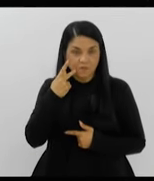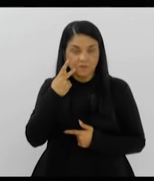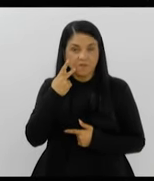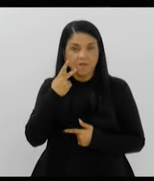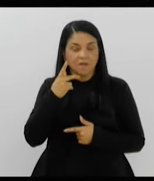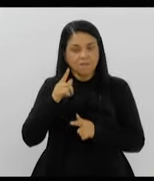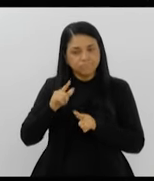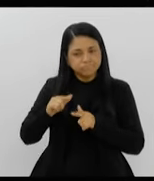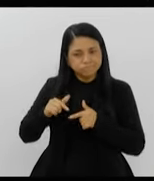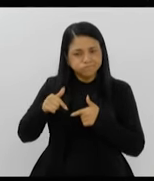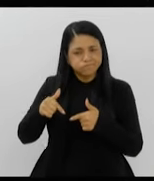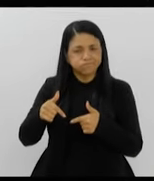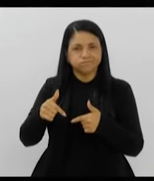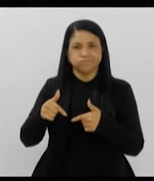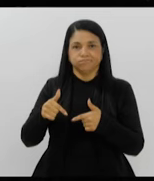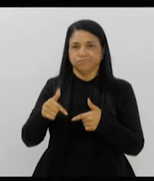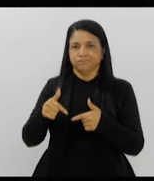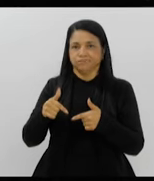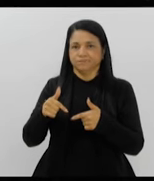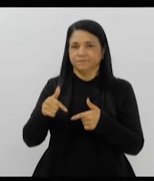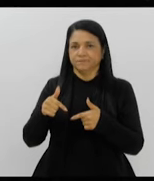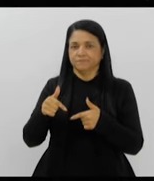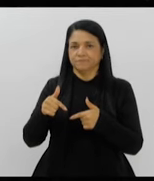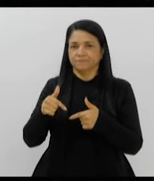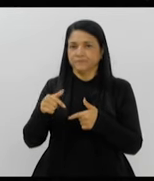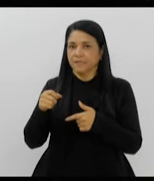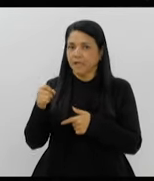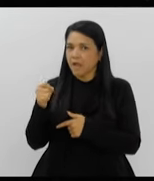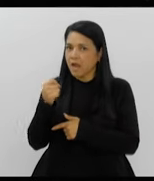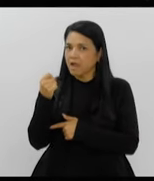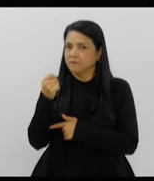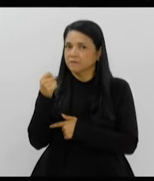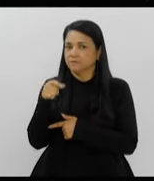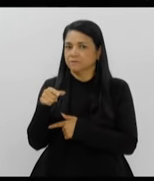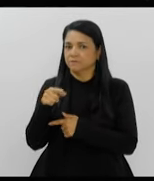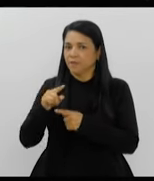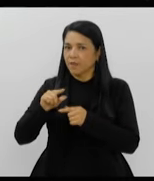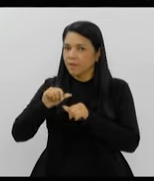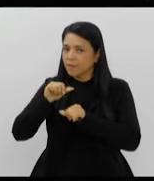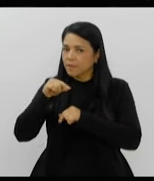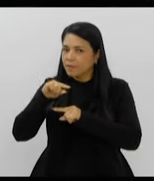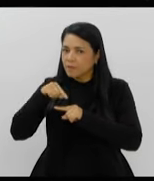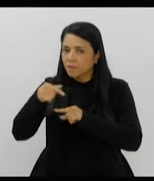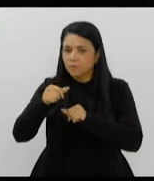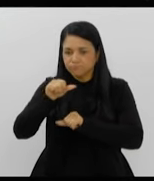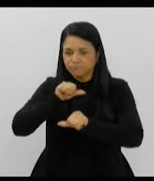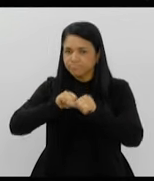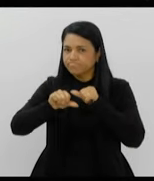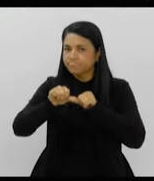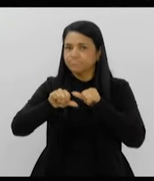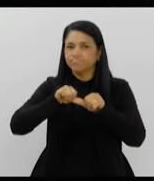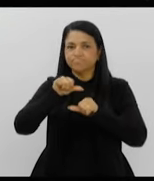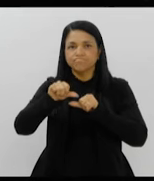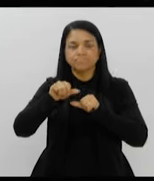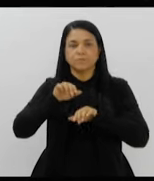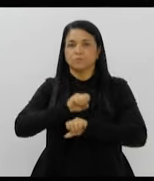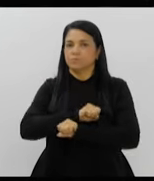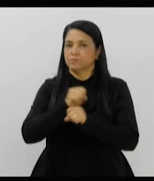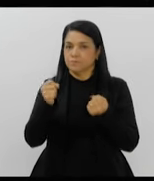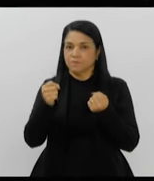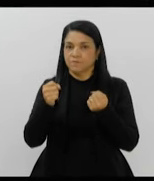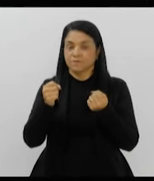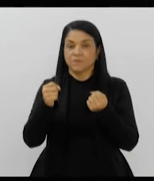posições extremas que depois se tornam irreversíveis e